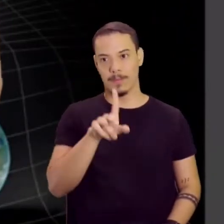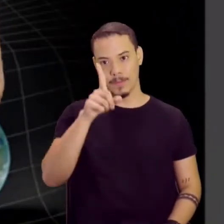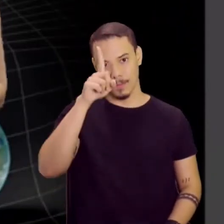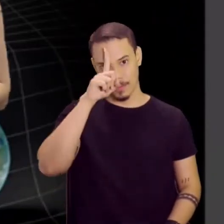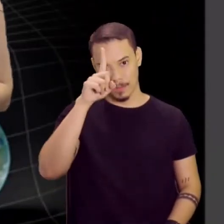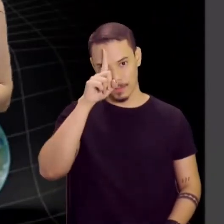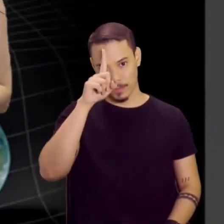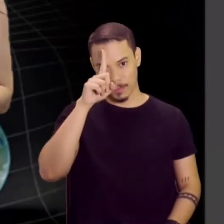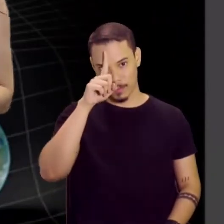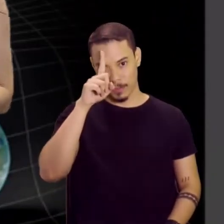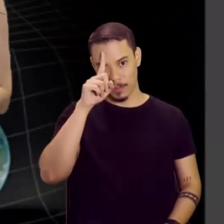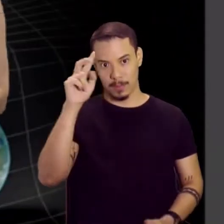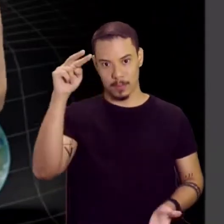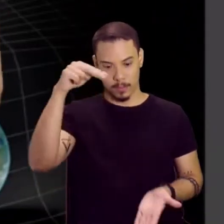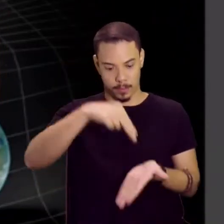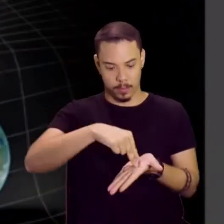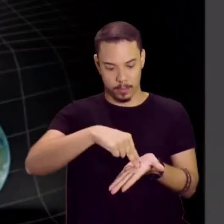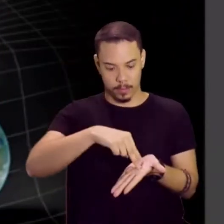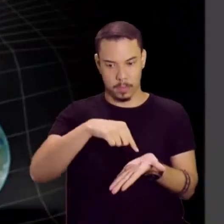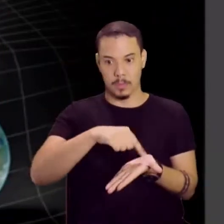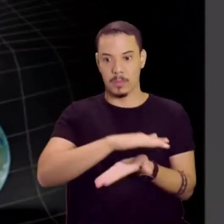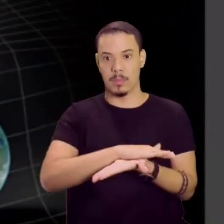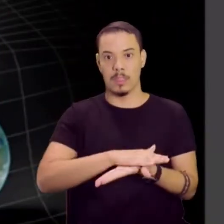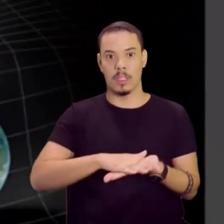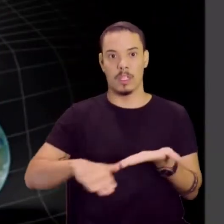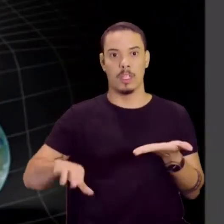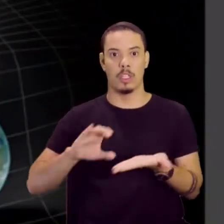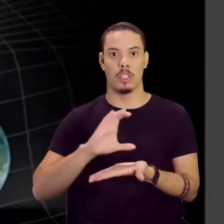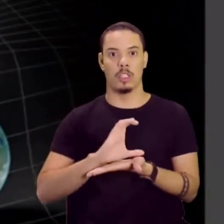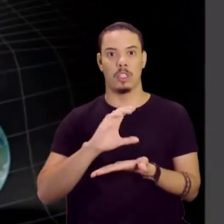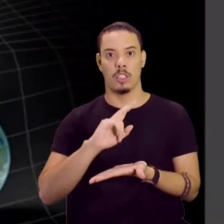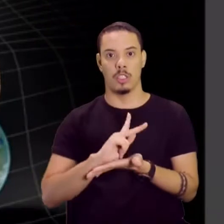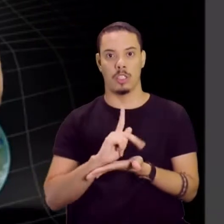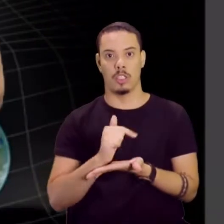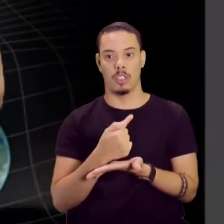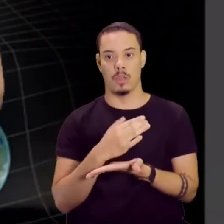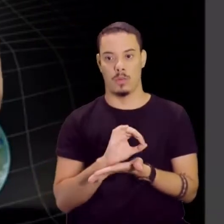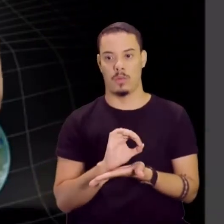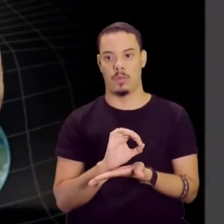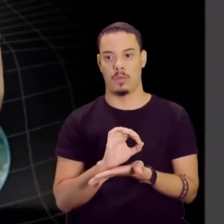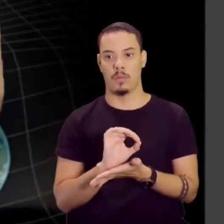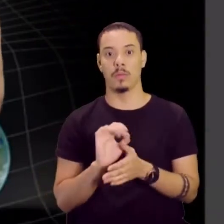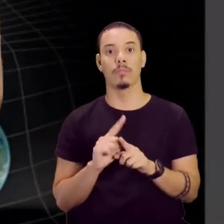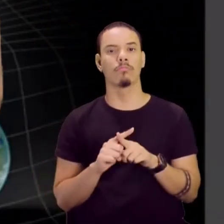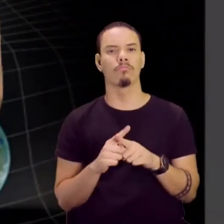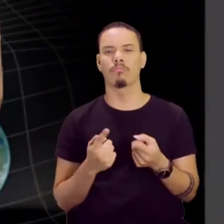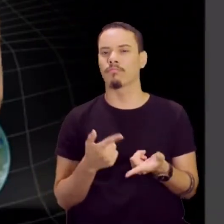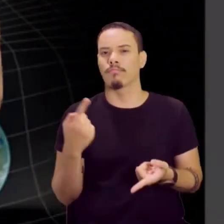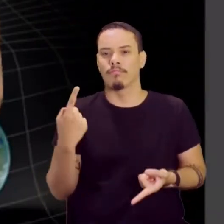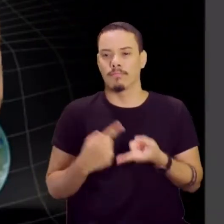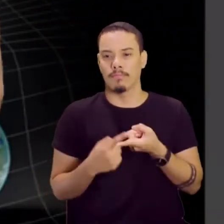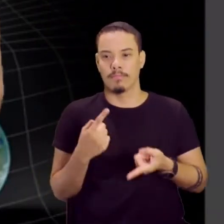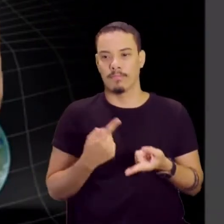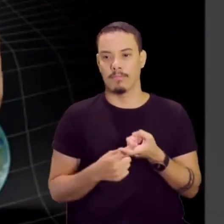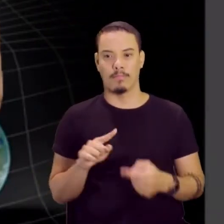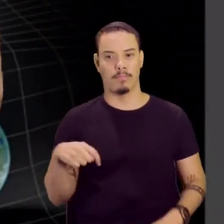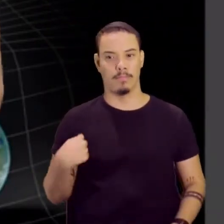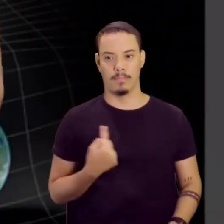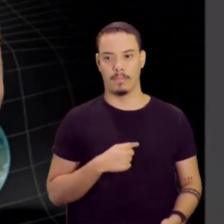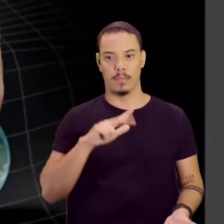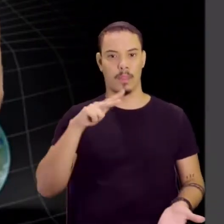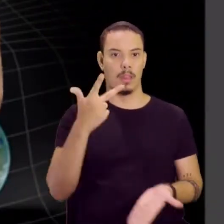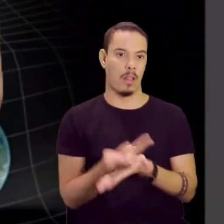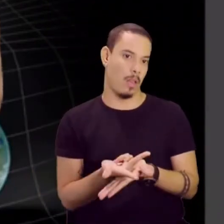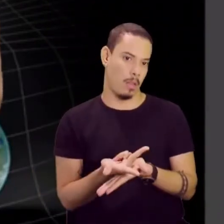você ir em direção ao chão. Exato. Isso é correto, claro. Agora, por que a gente cai,